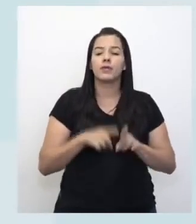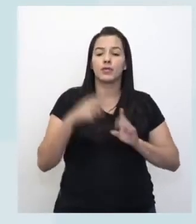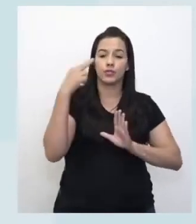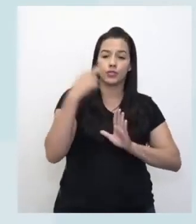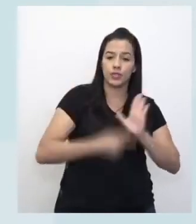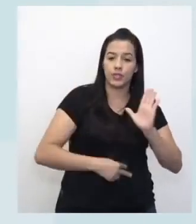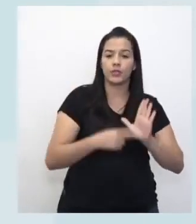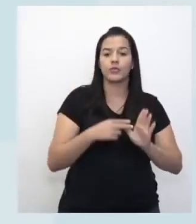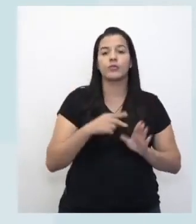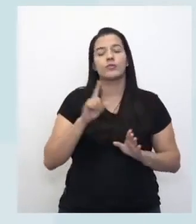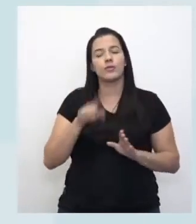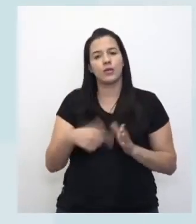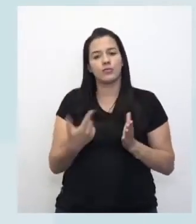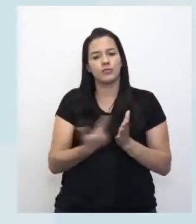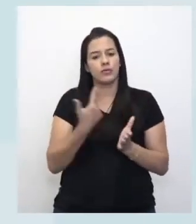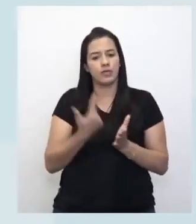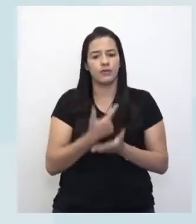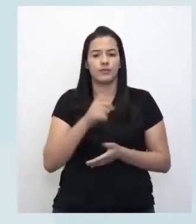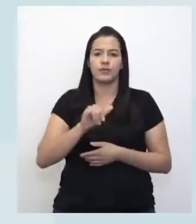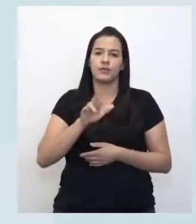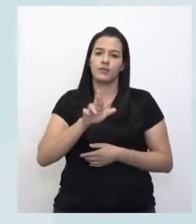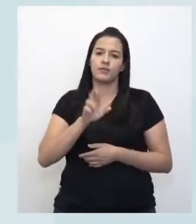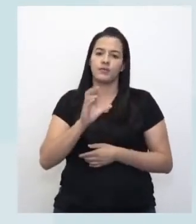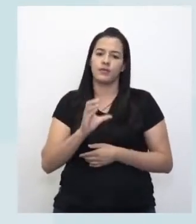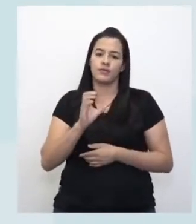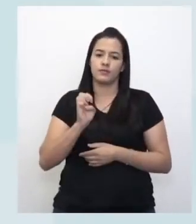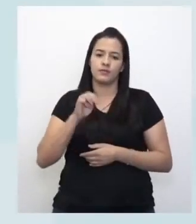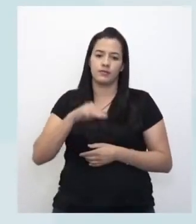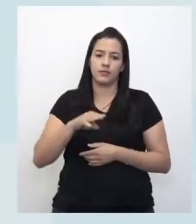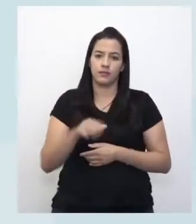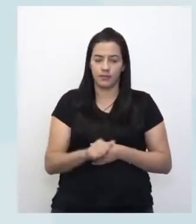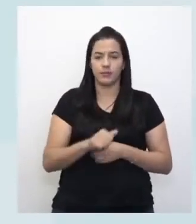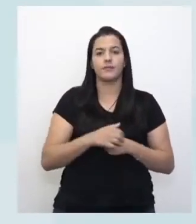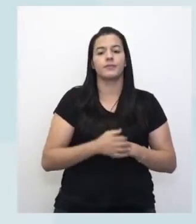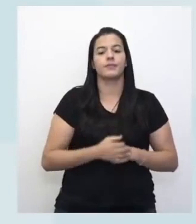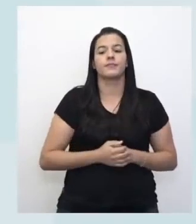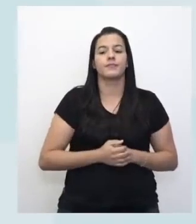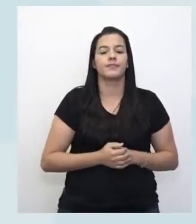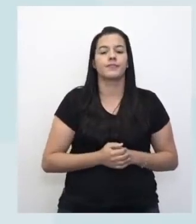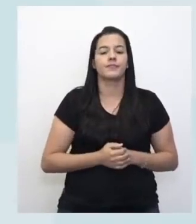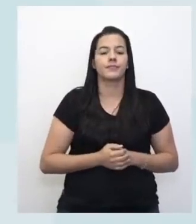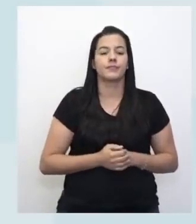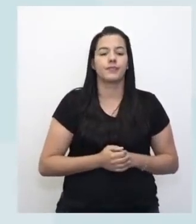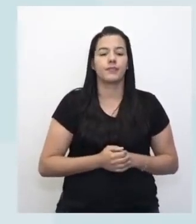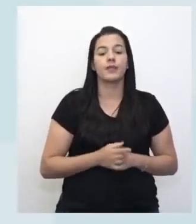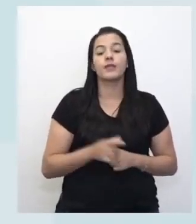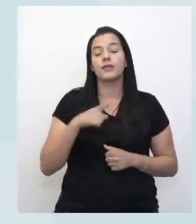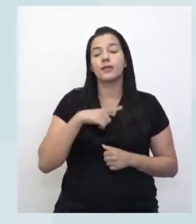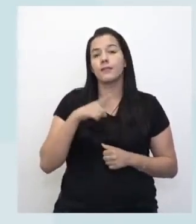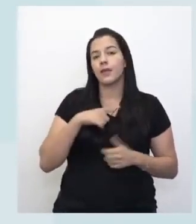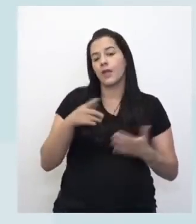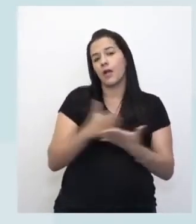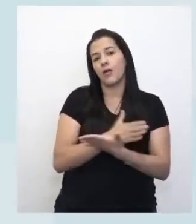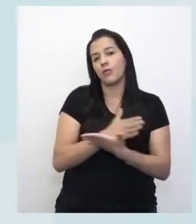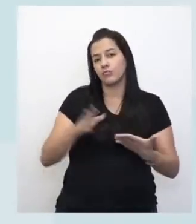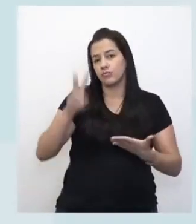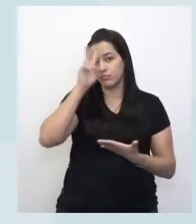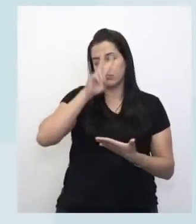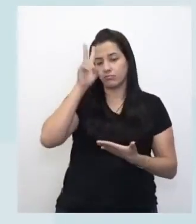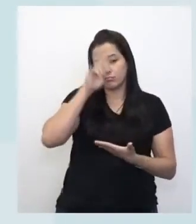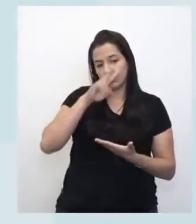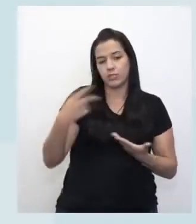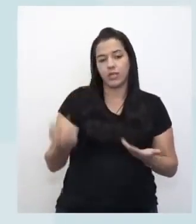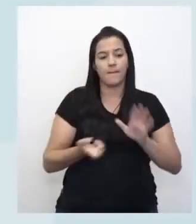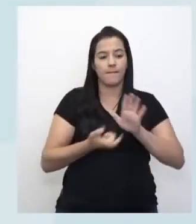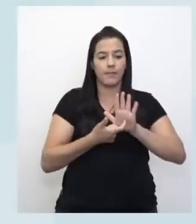romance Iracema, um trecho muito curto. Leiam esse livro que é maravilhoso, José de Alencar. Leiam este livro. Nós relembramos alguns conceitos importantes.